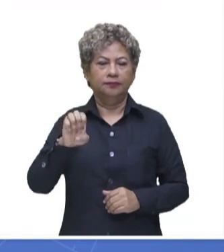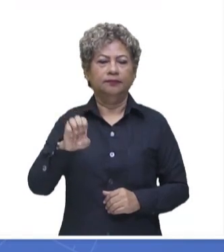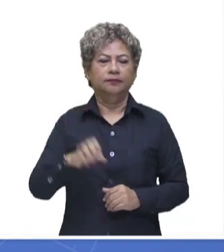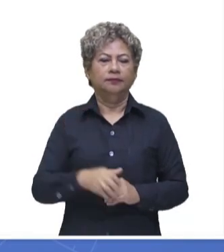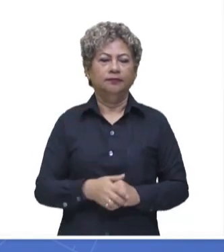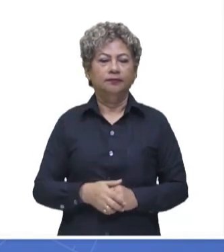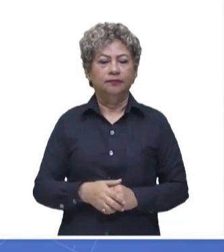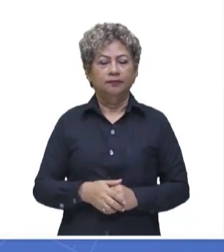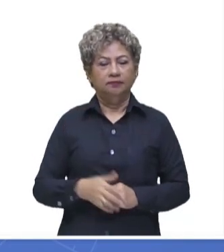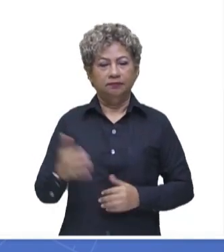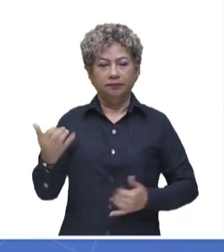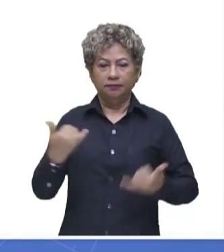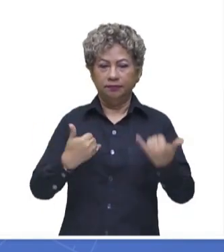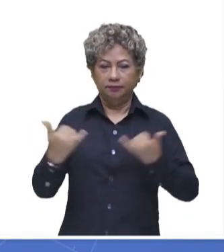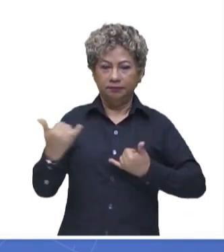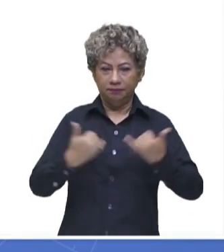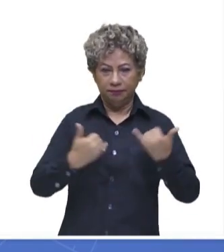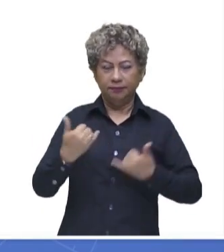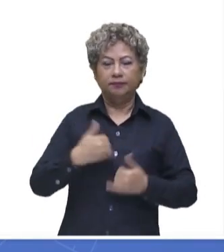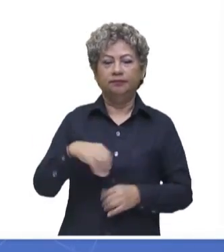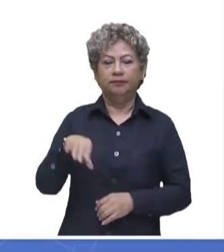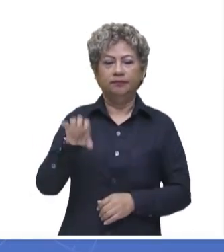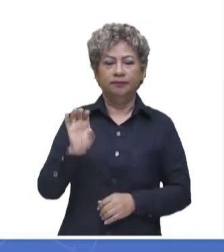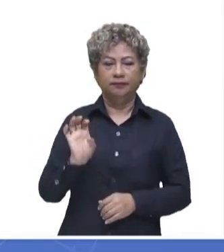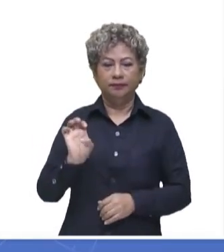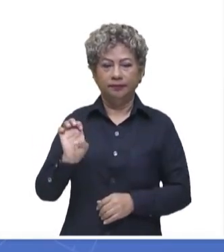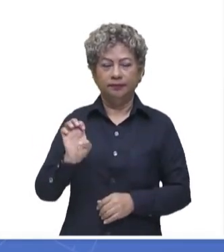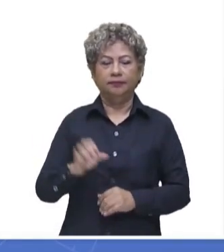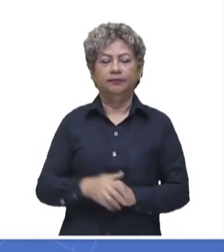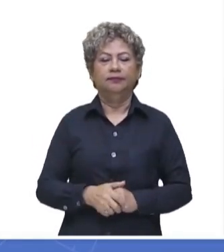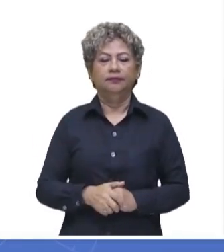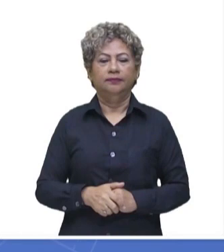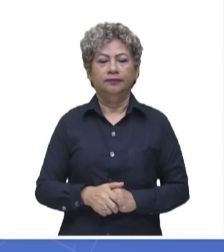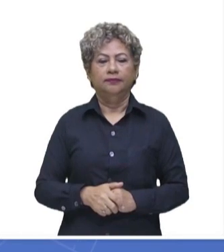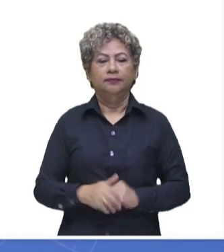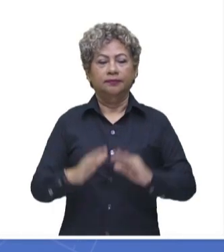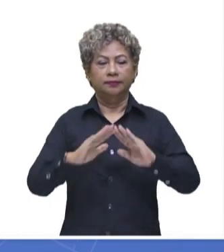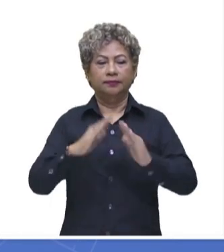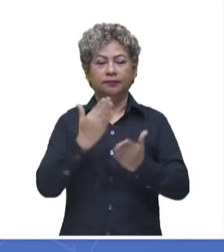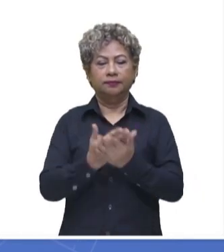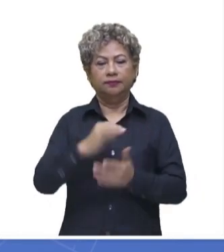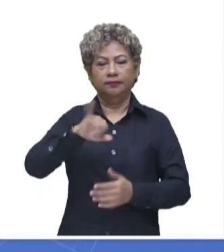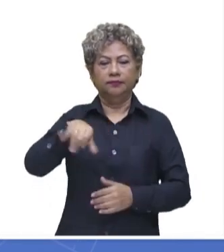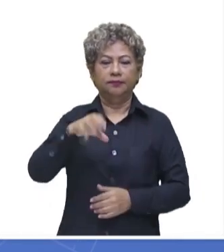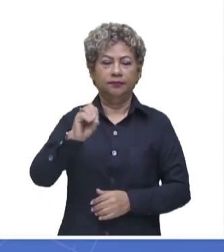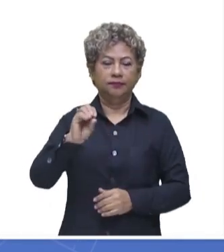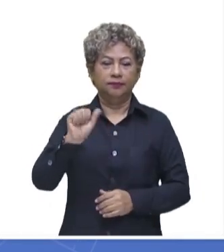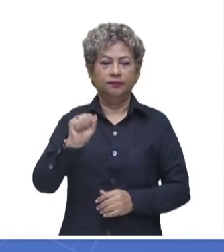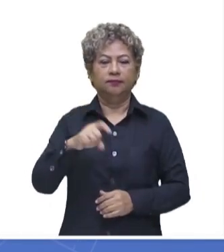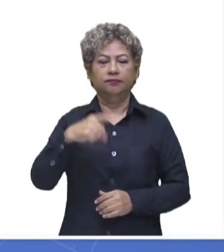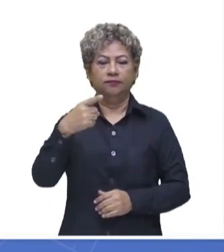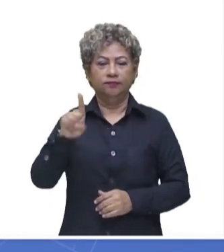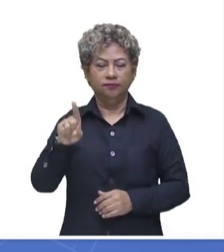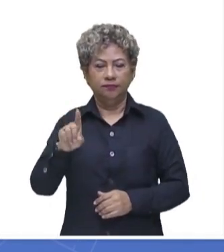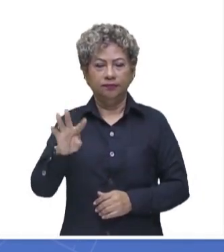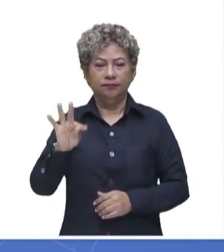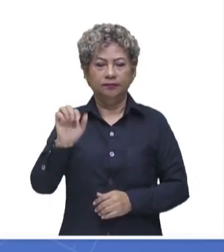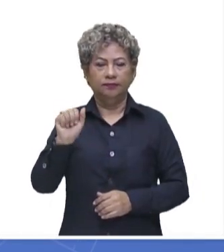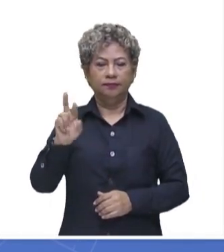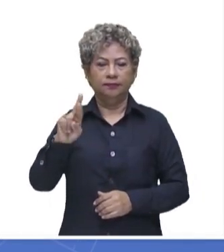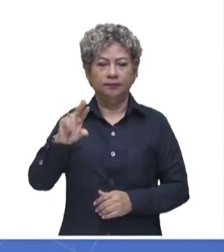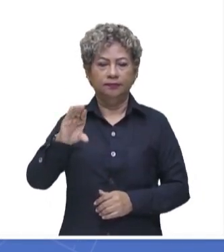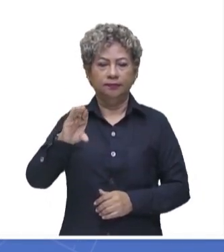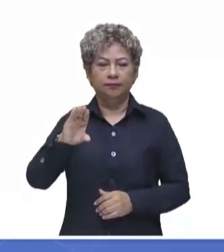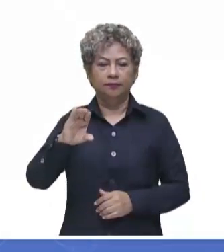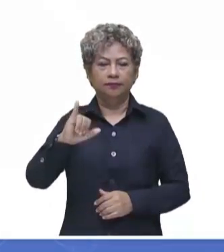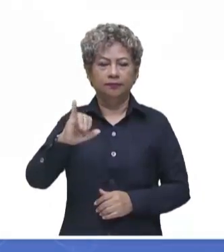resposta correta é a letra R, a gente vai já verificar isso. Vamos lá, então, quem mais? Questão de número 4, letra E, resposta do